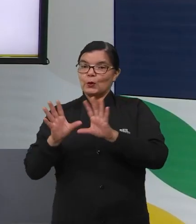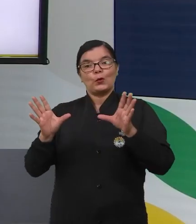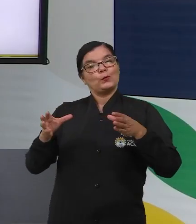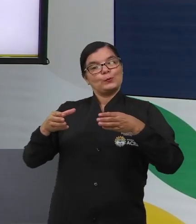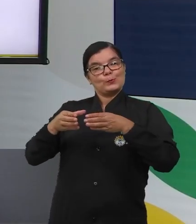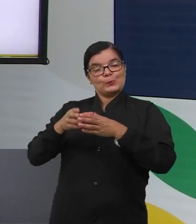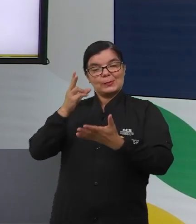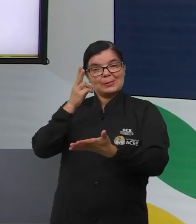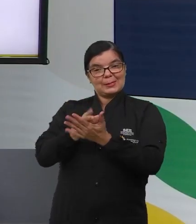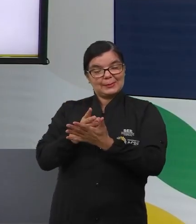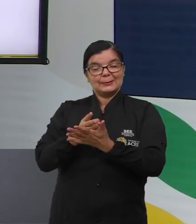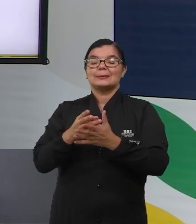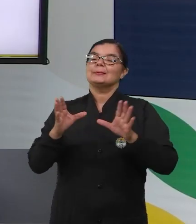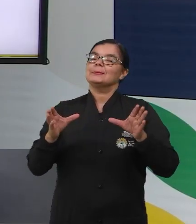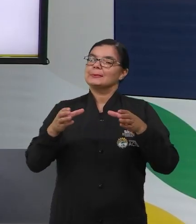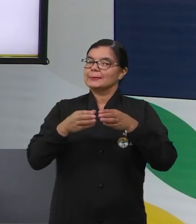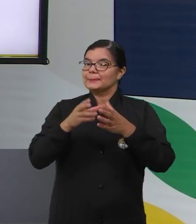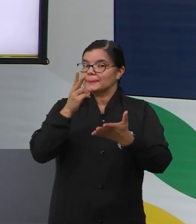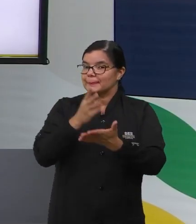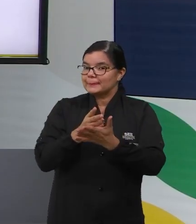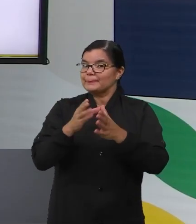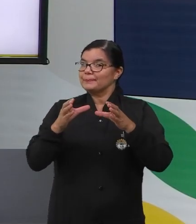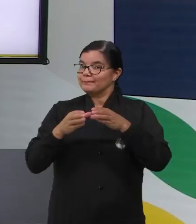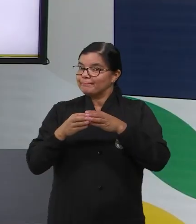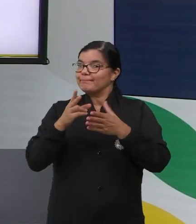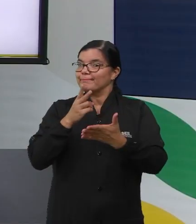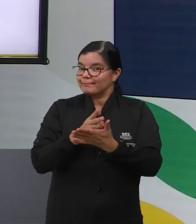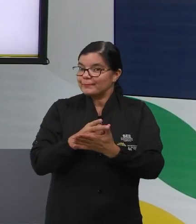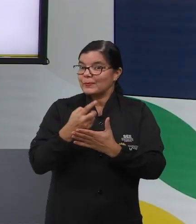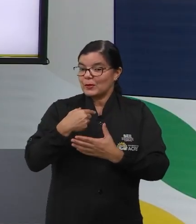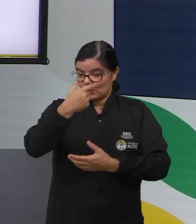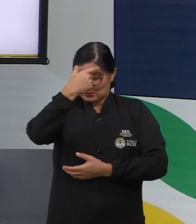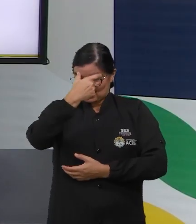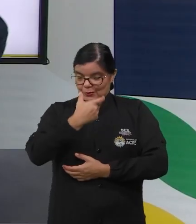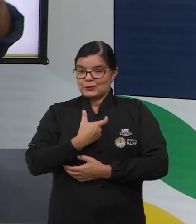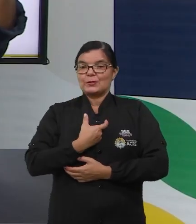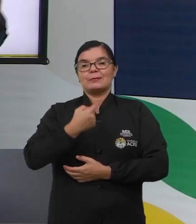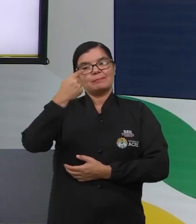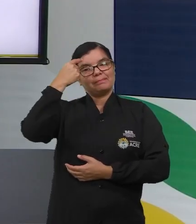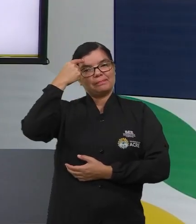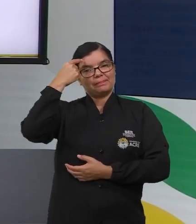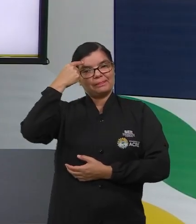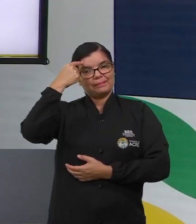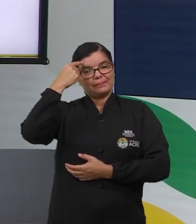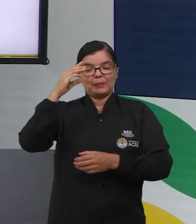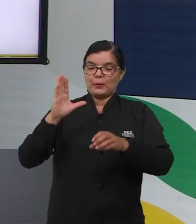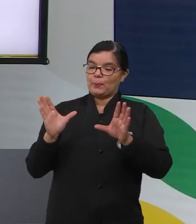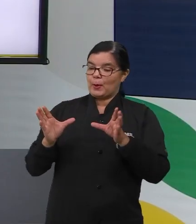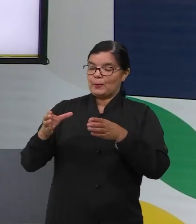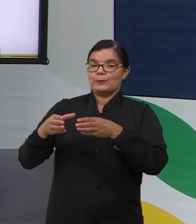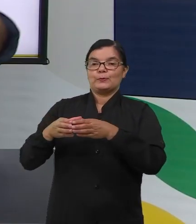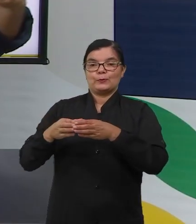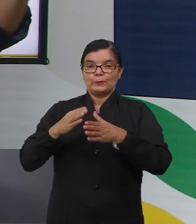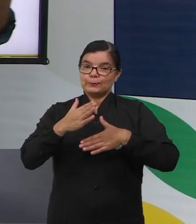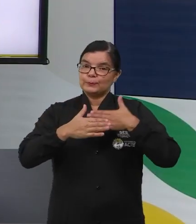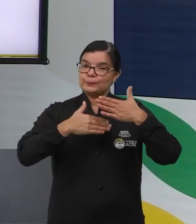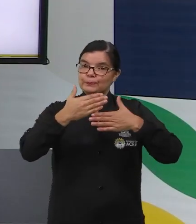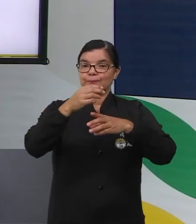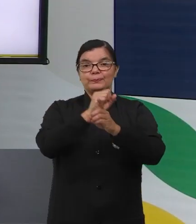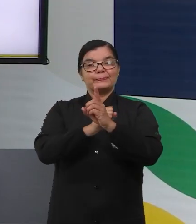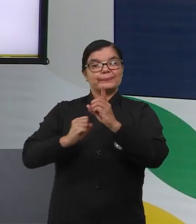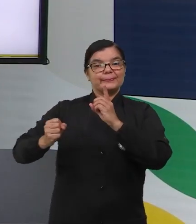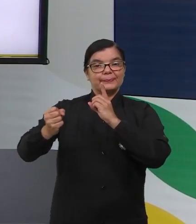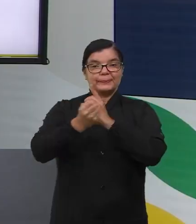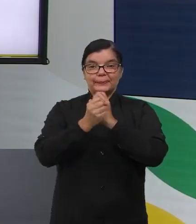coletivo, sempre. Coletivo, sempre. Coletivo, sempre. Eu sou um instrumento pensado para o coletivo, desenvolvimento